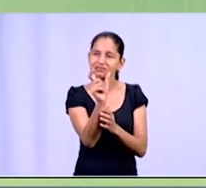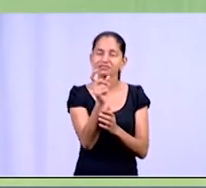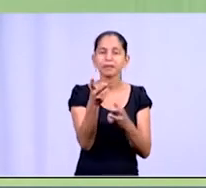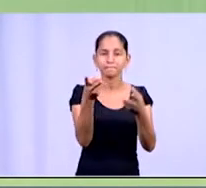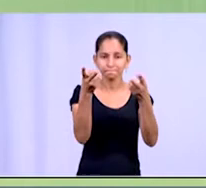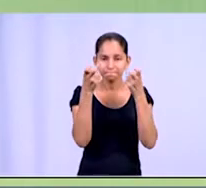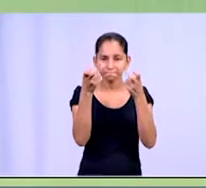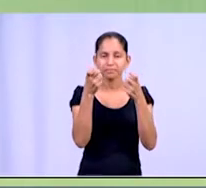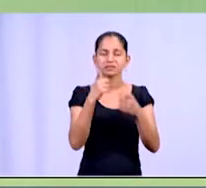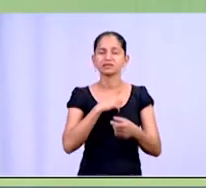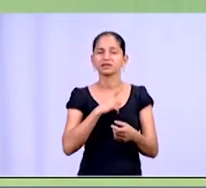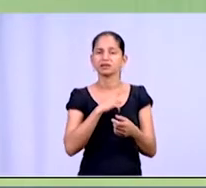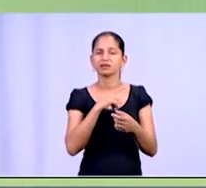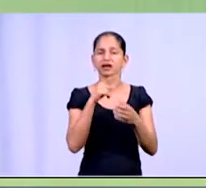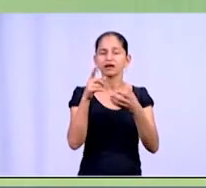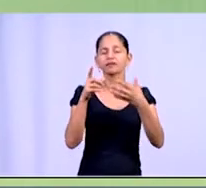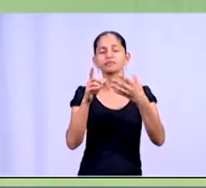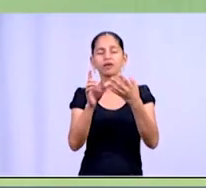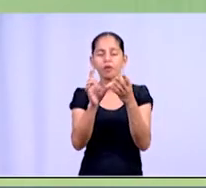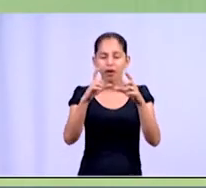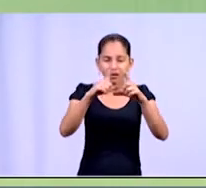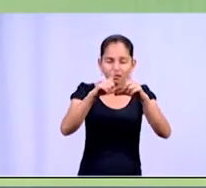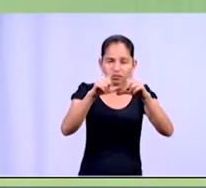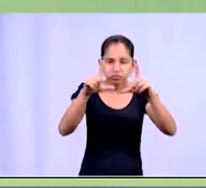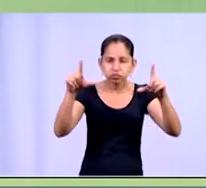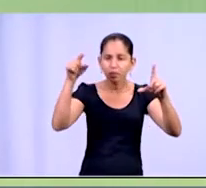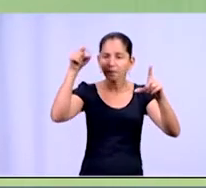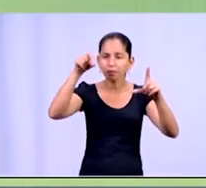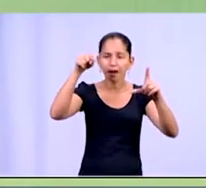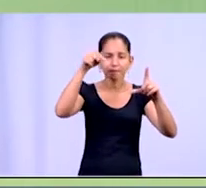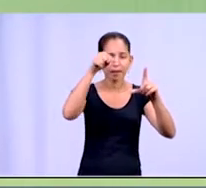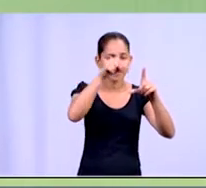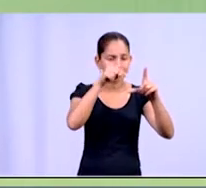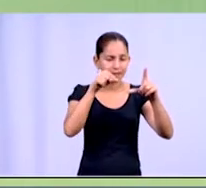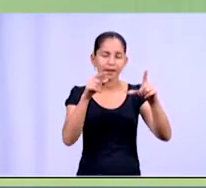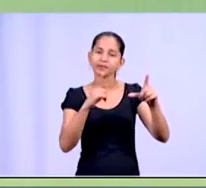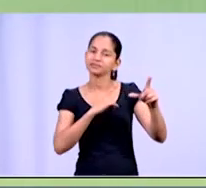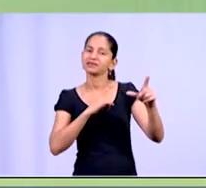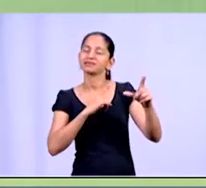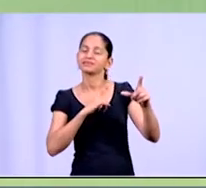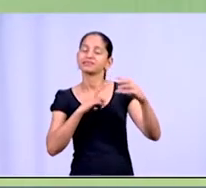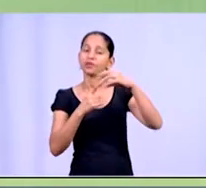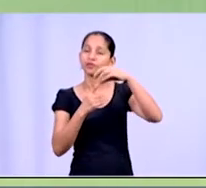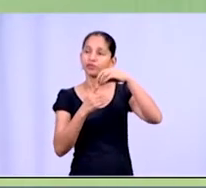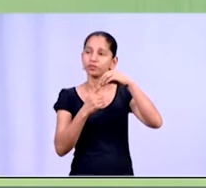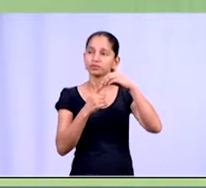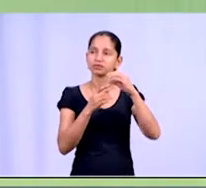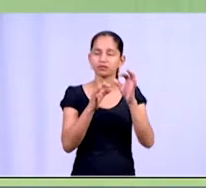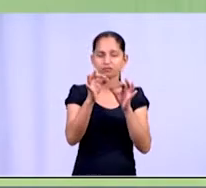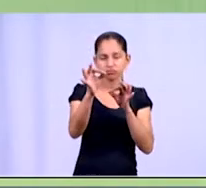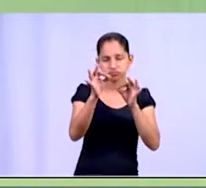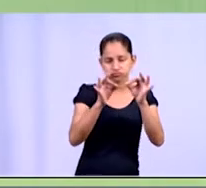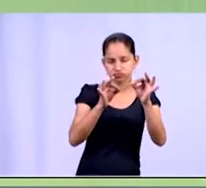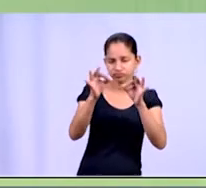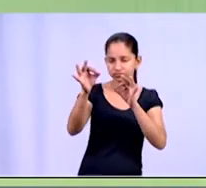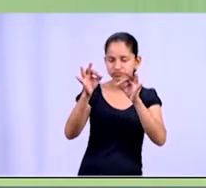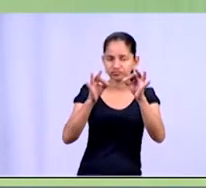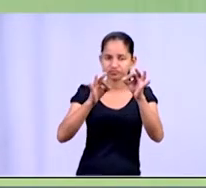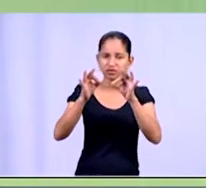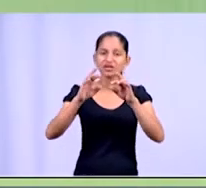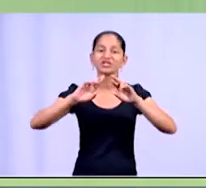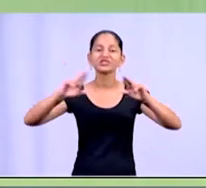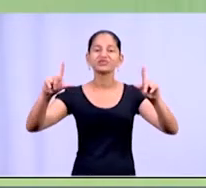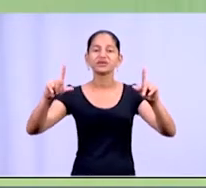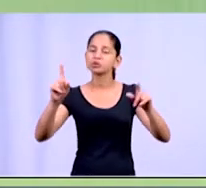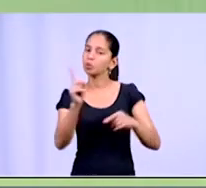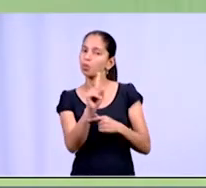Perceba que ele tem vários furinhos aqui que identificam algum tipo de informação. Tem furos de controle e as informações são passadas